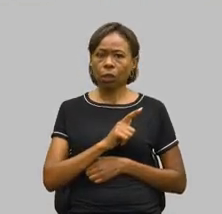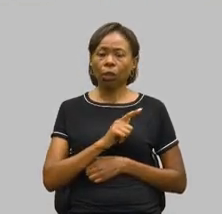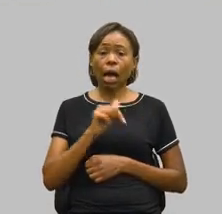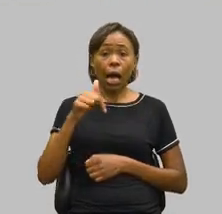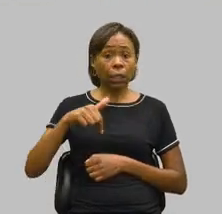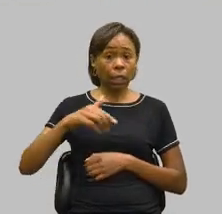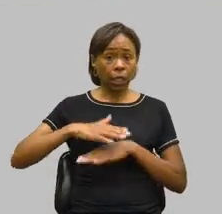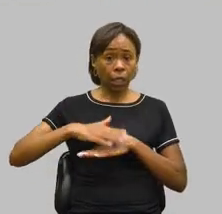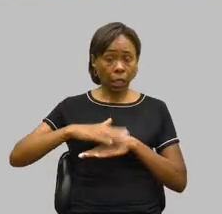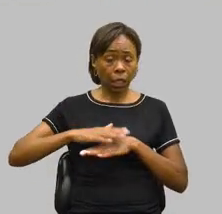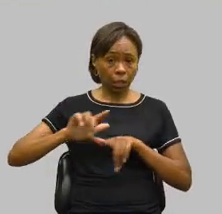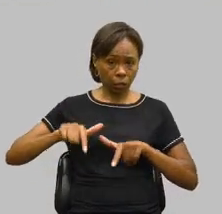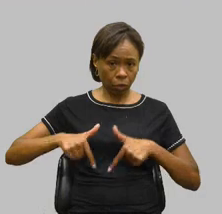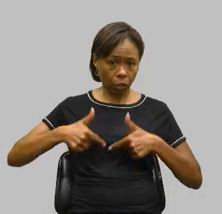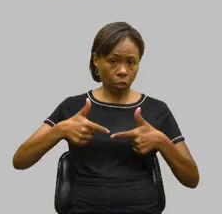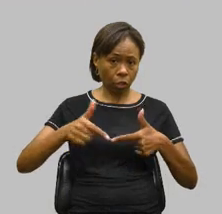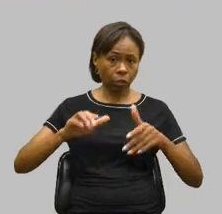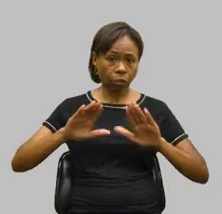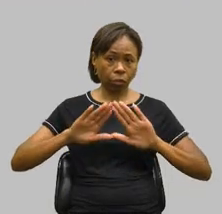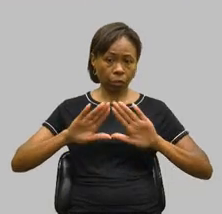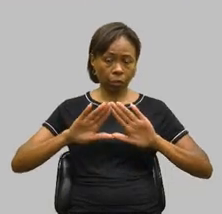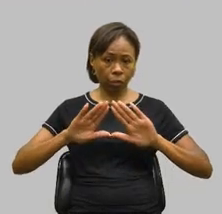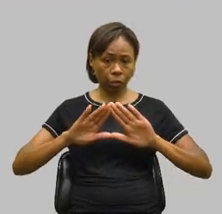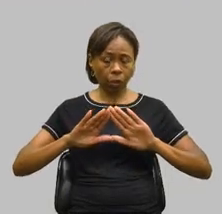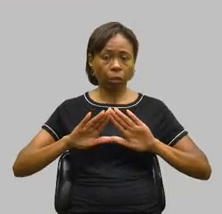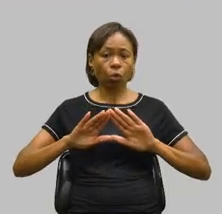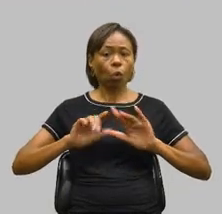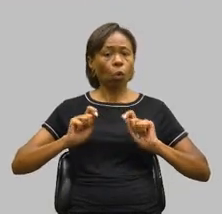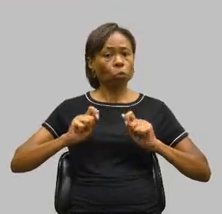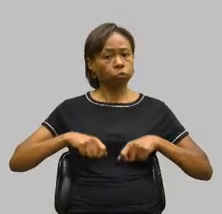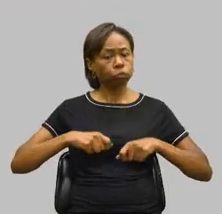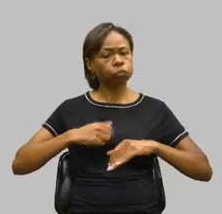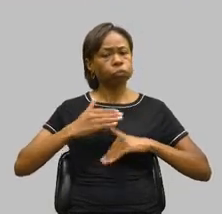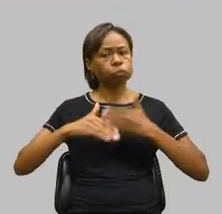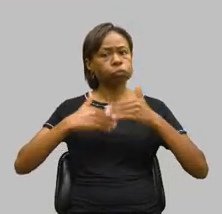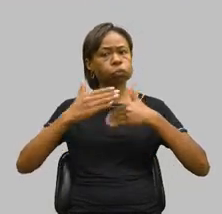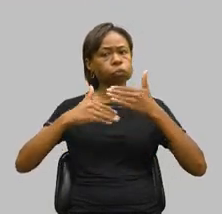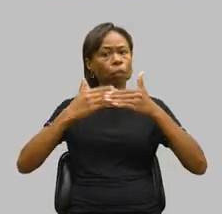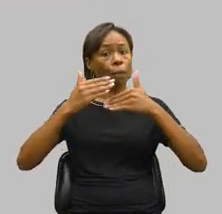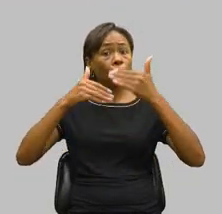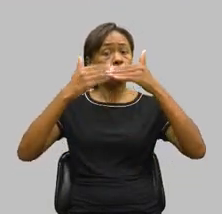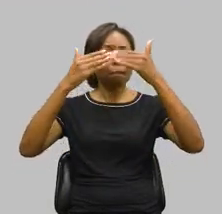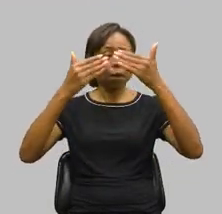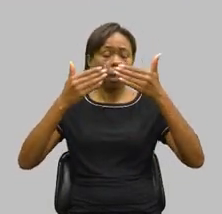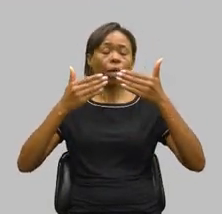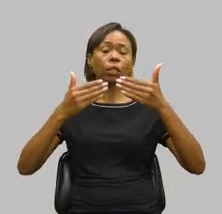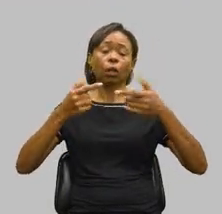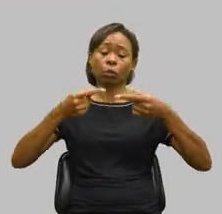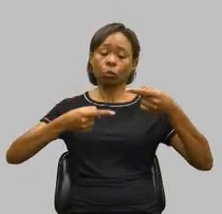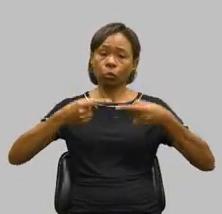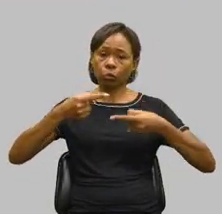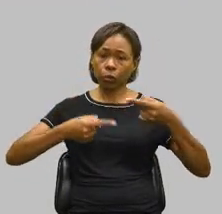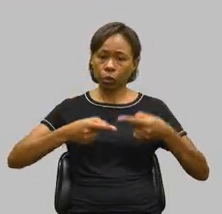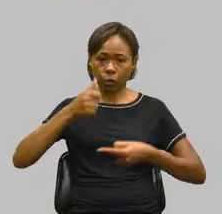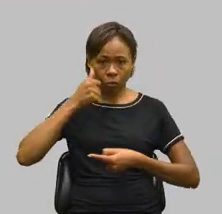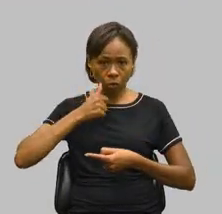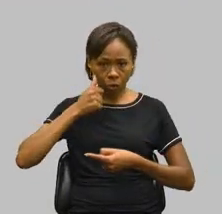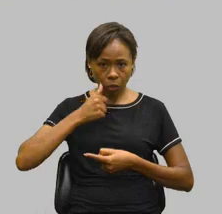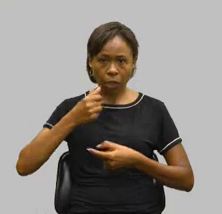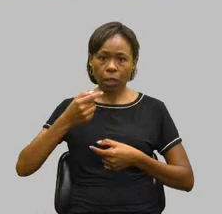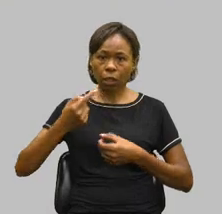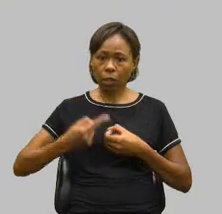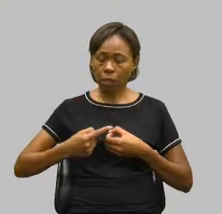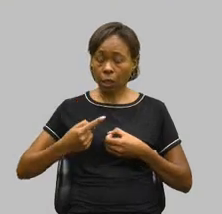aqui da Assembleia Legislativa de Minas Gerais avançar um pouco mais na política de mulheres aqui no estado na reforma